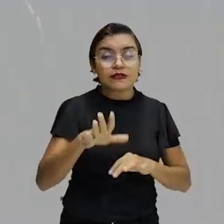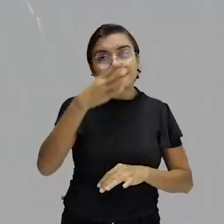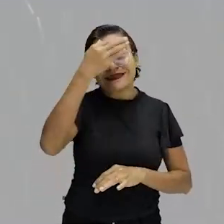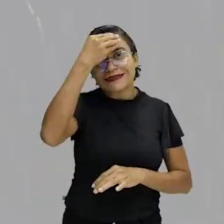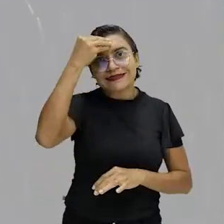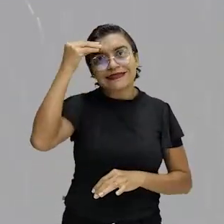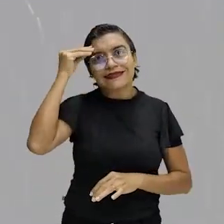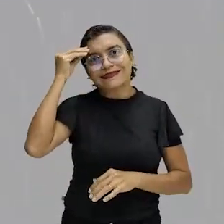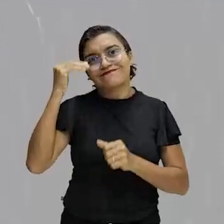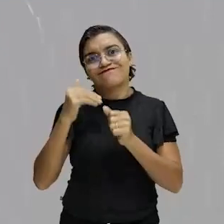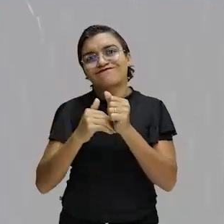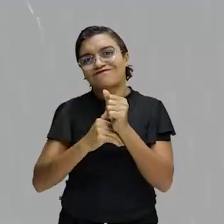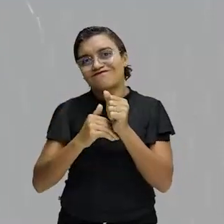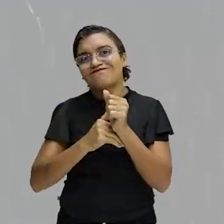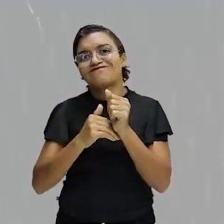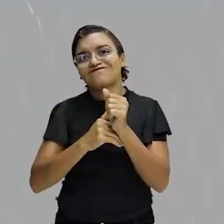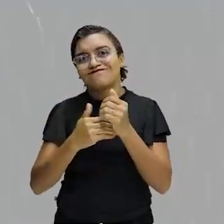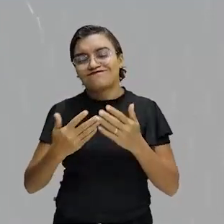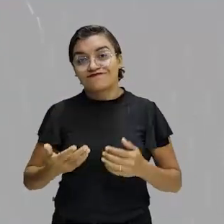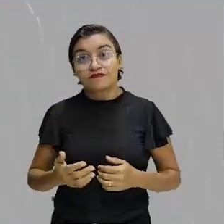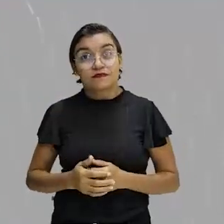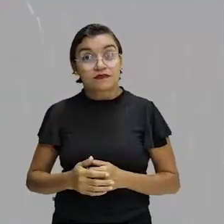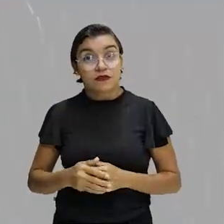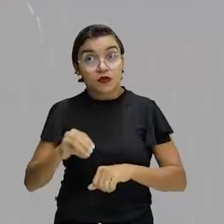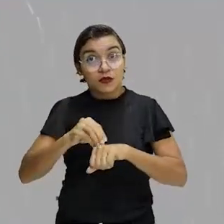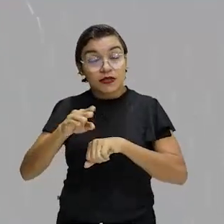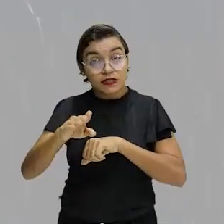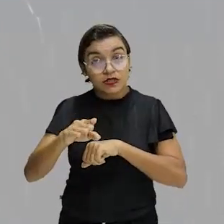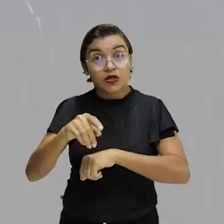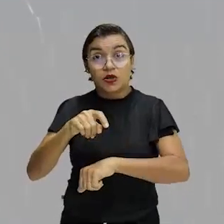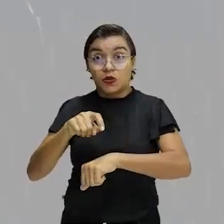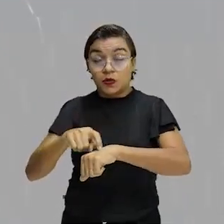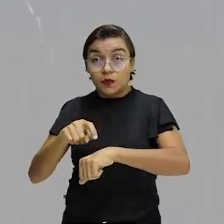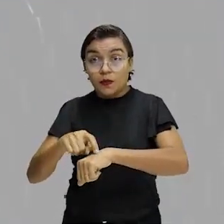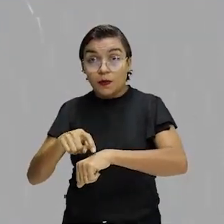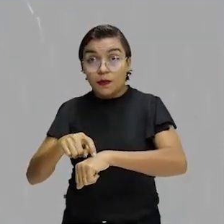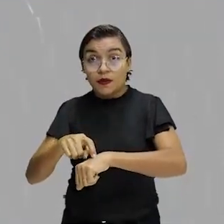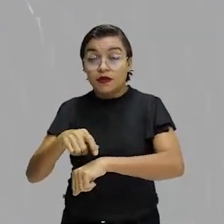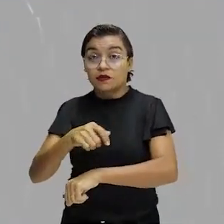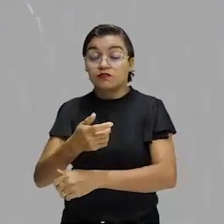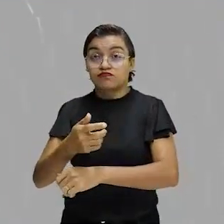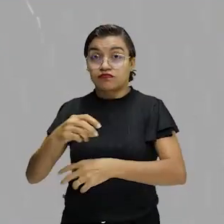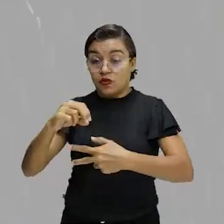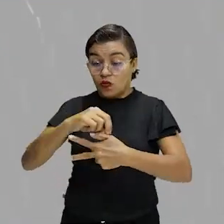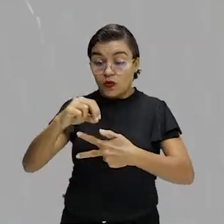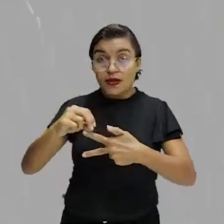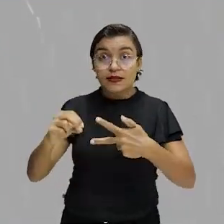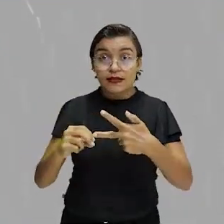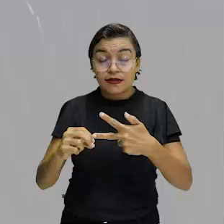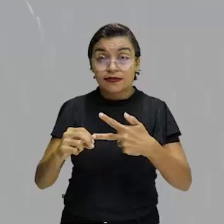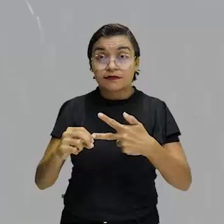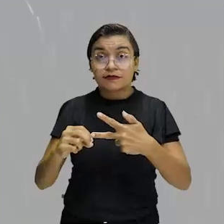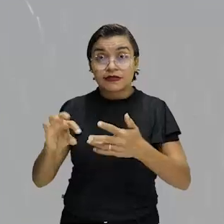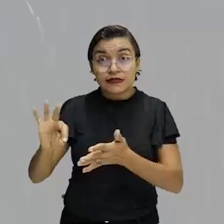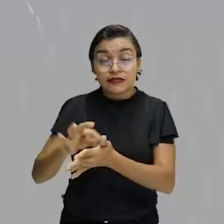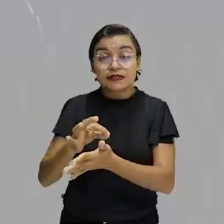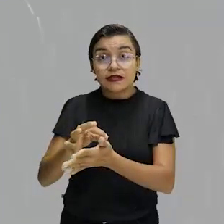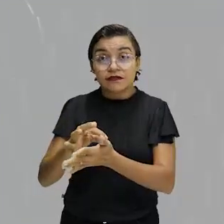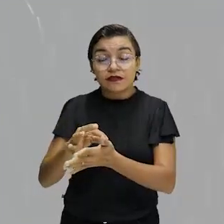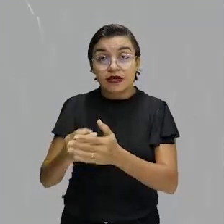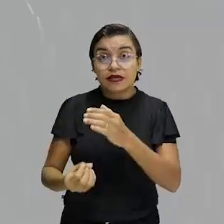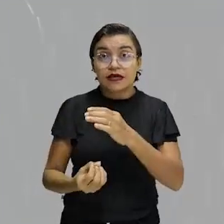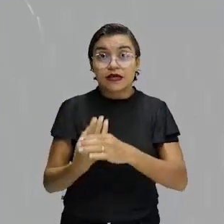e acaba esquecendo o e-mail. Então, fica a dica: quando vocês se inscreverem para o Enem, cria o e-mail e já deixa aquela